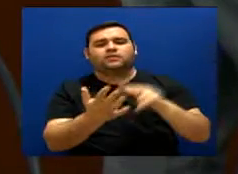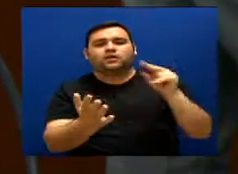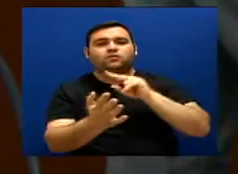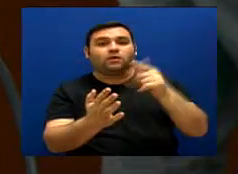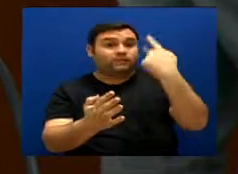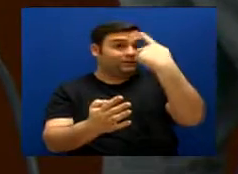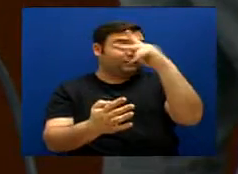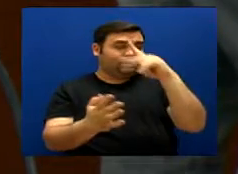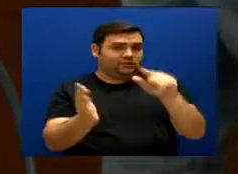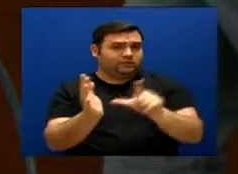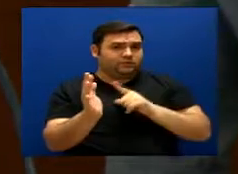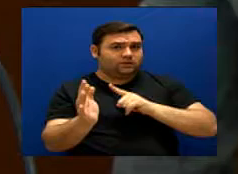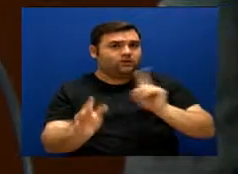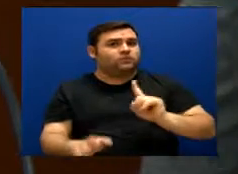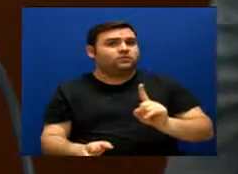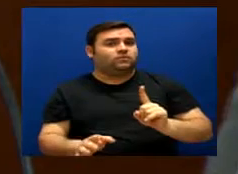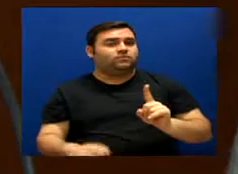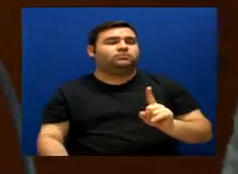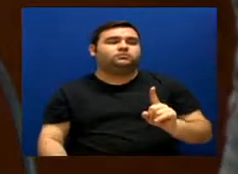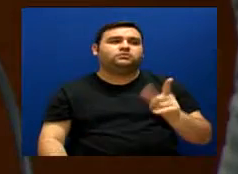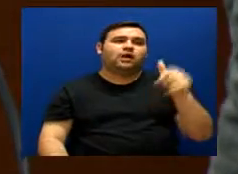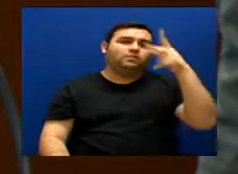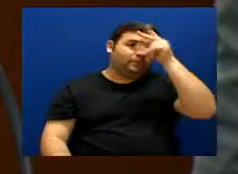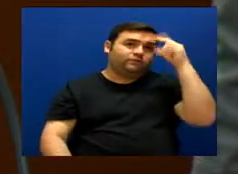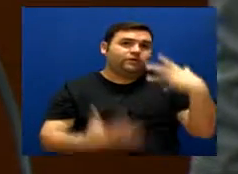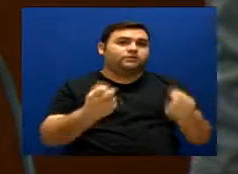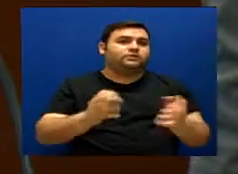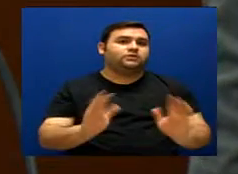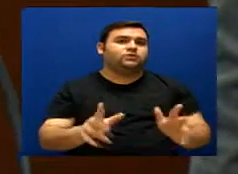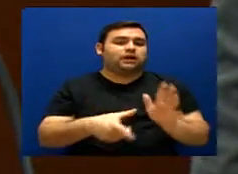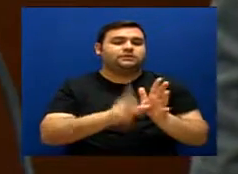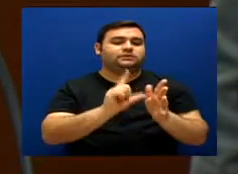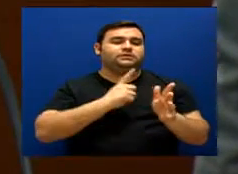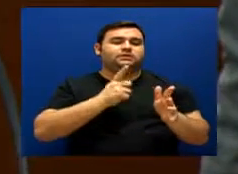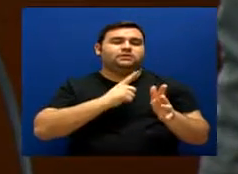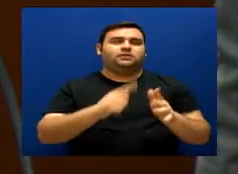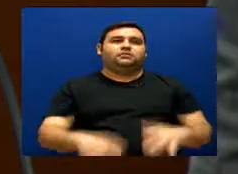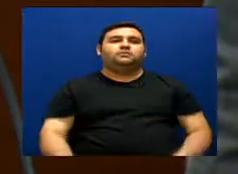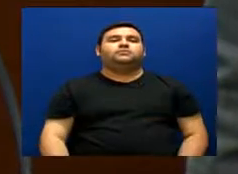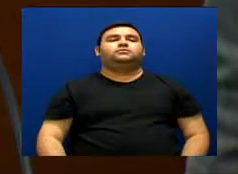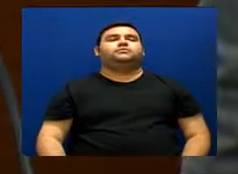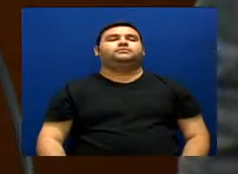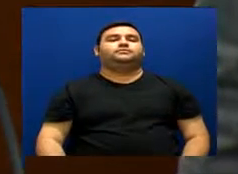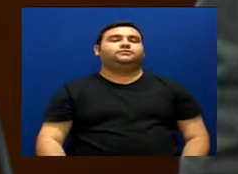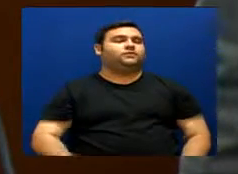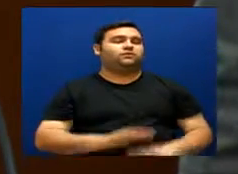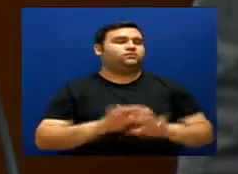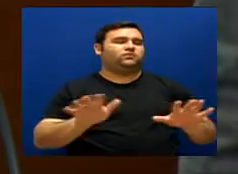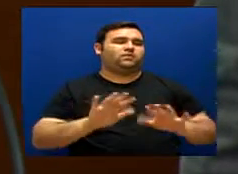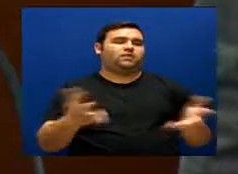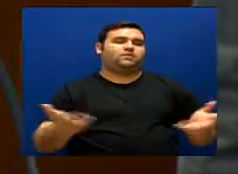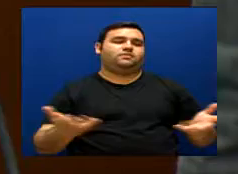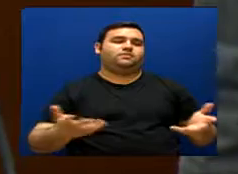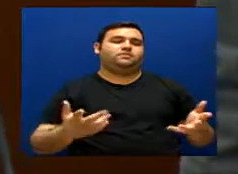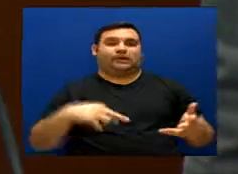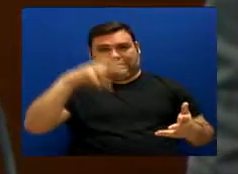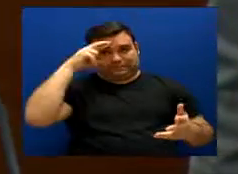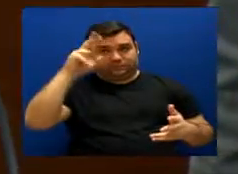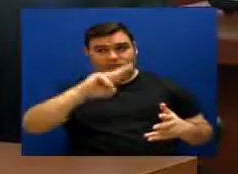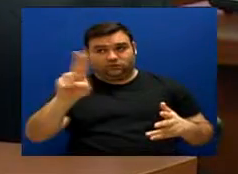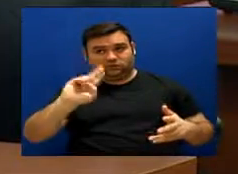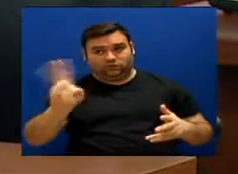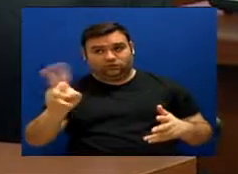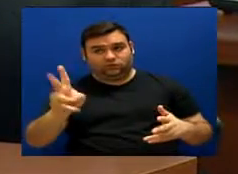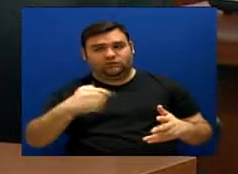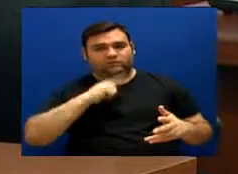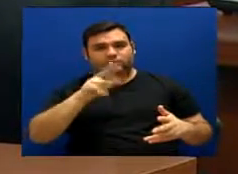Não, já mandou a relação de todos encampado. Ah, tá, porque não está aqui nos processos, prefeito, né? Tá certo, então era só uma dúvida não dessa. Não se preocupe, seu prefeito